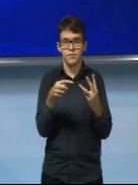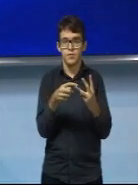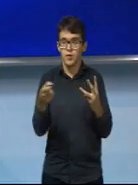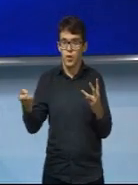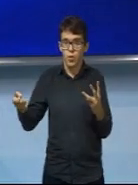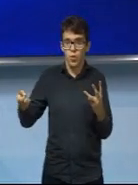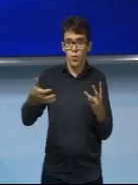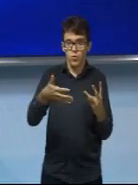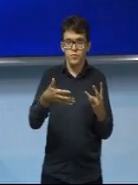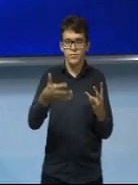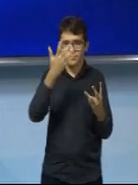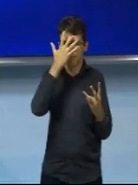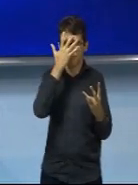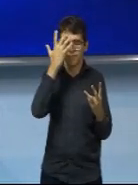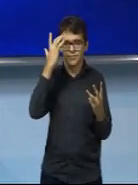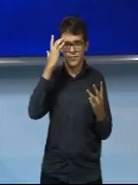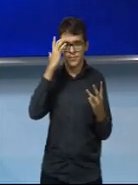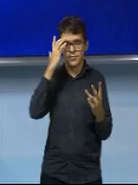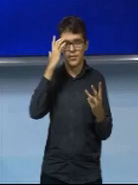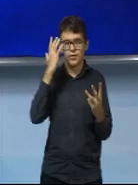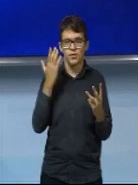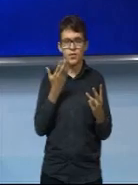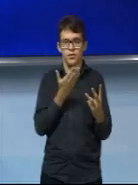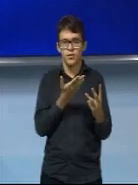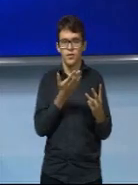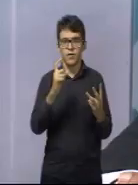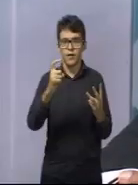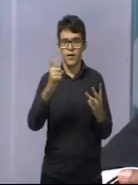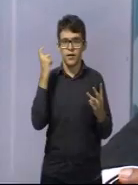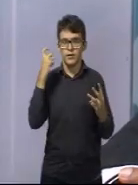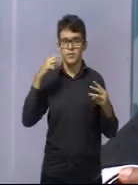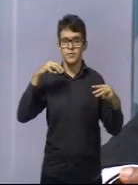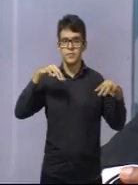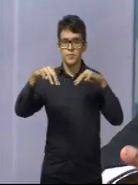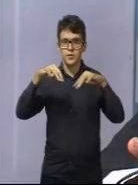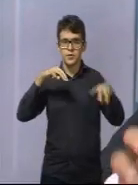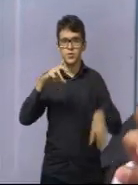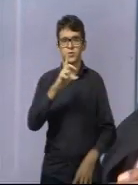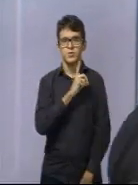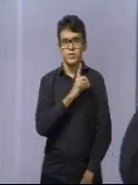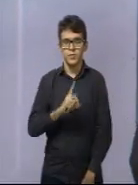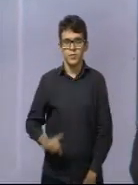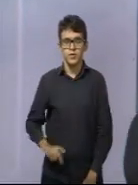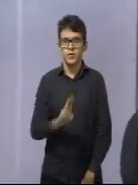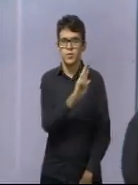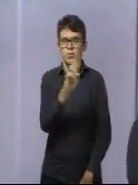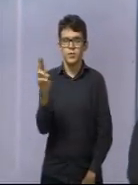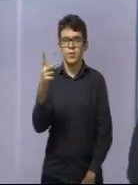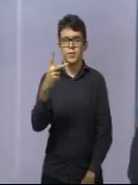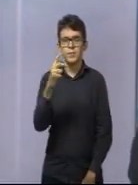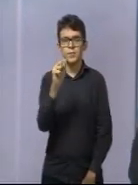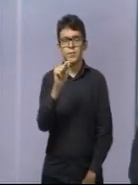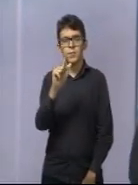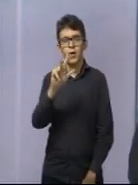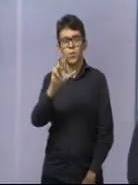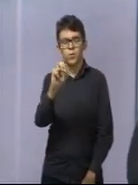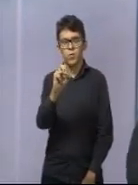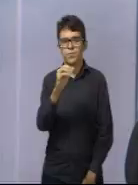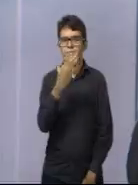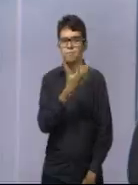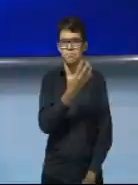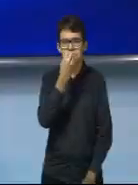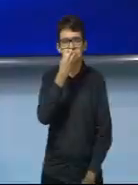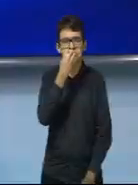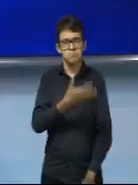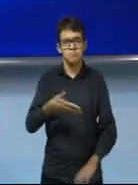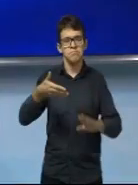novo integrante dessa bancada de debatedores, o ex-ministro e ex-deputado Paulo Lustosa, que mais uma vez abrilhanta aqui a nossa